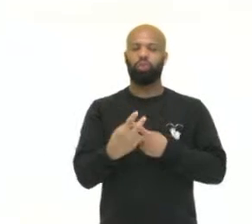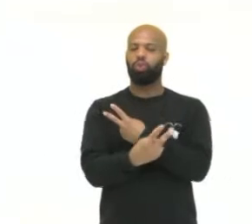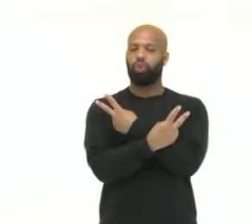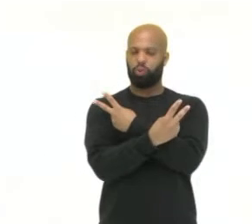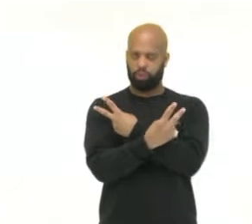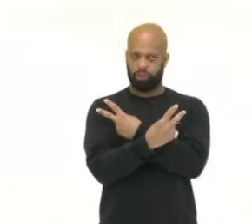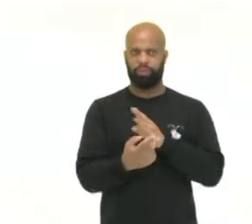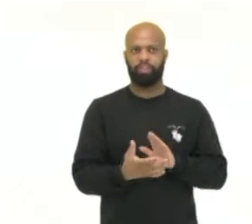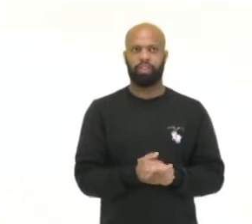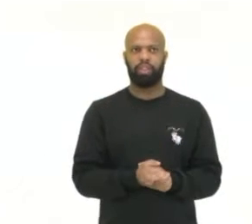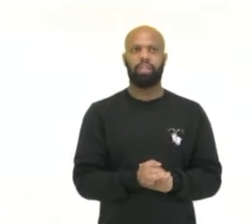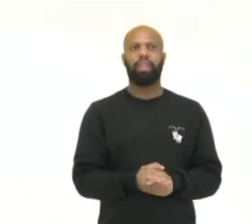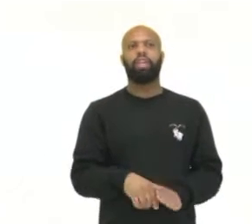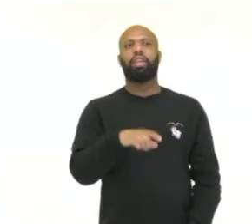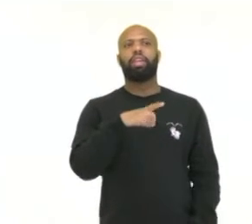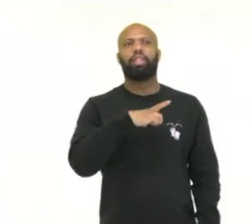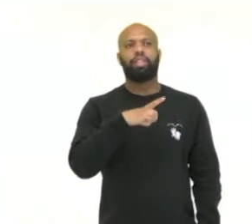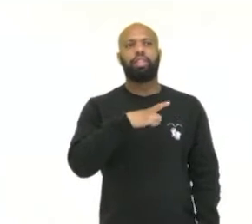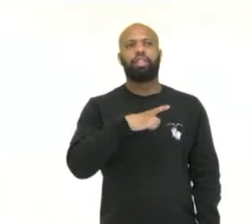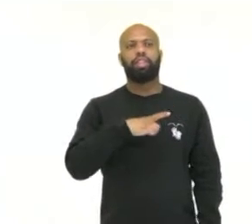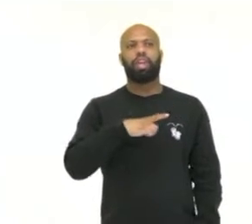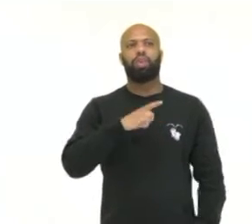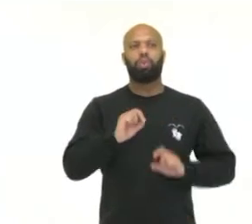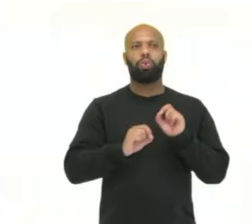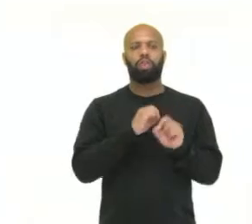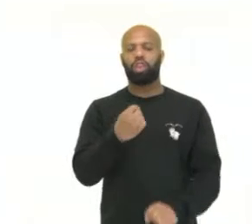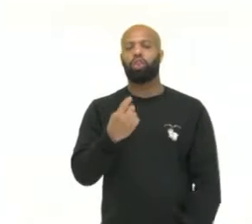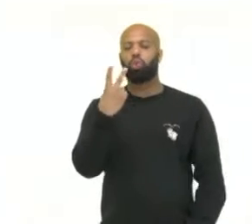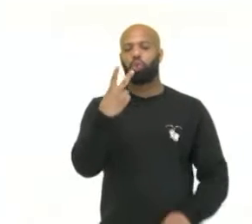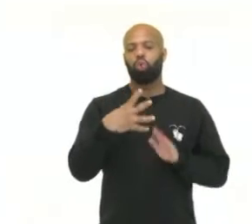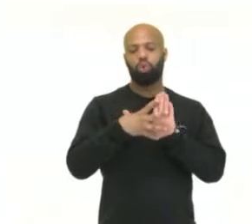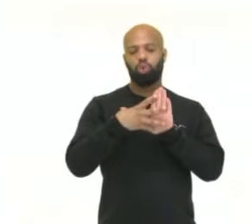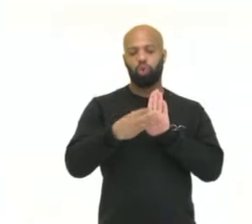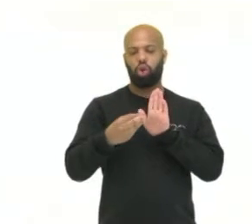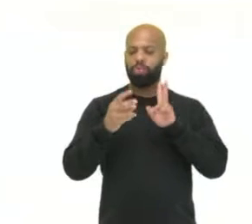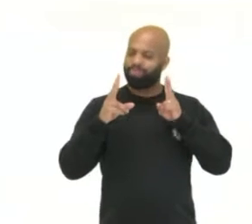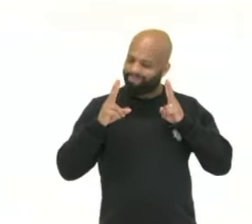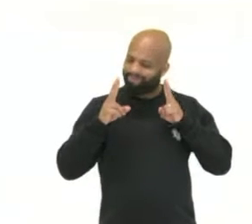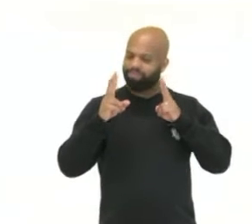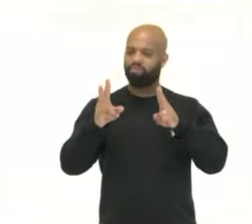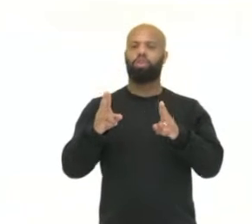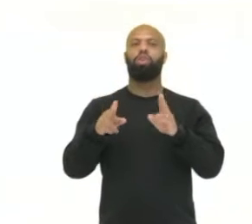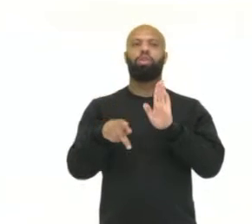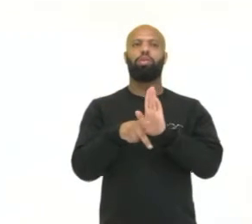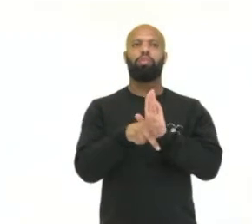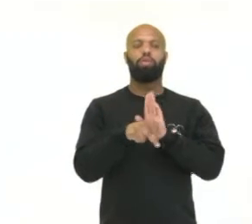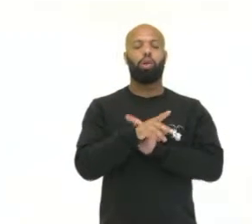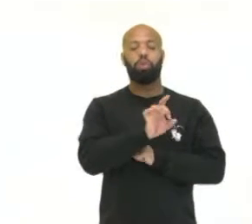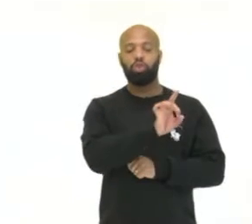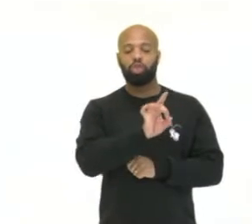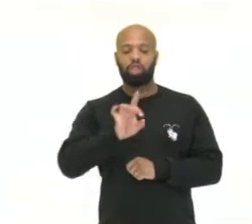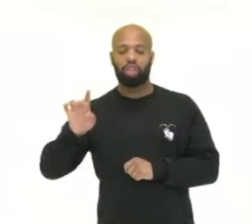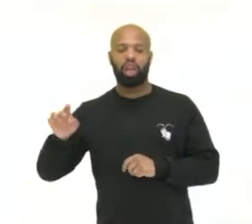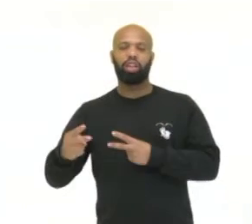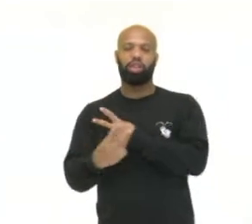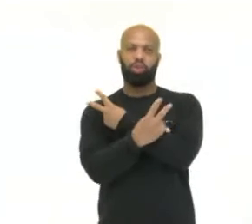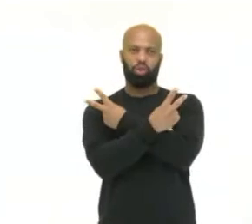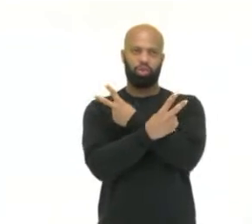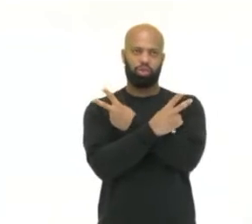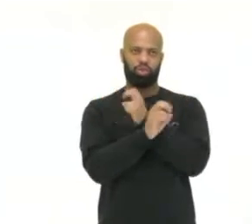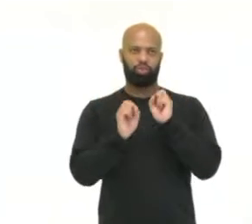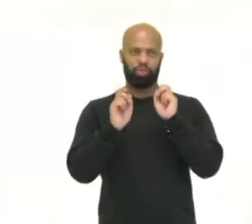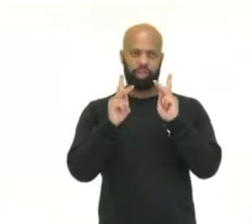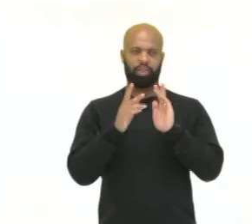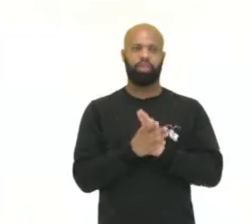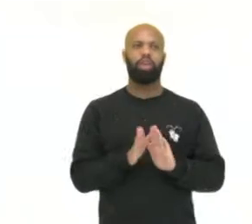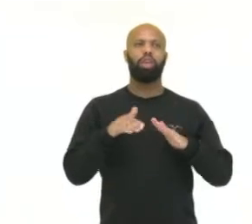2N. Possuem duas cópias idênticas de cada cromossomo. Então,